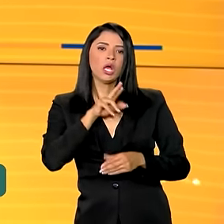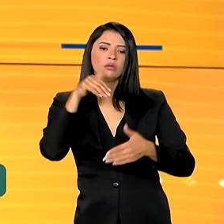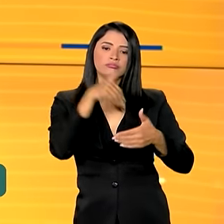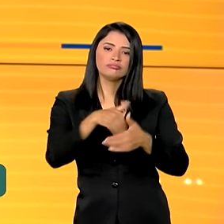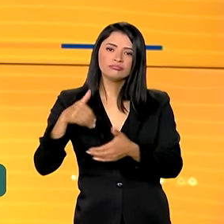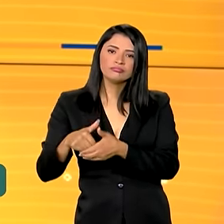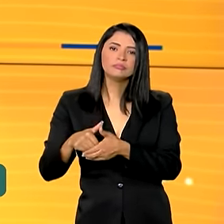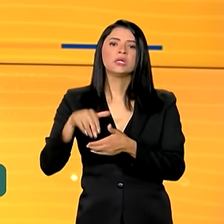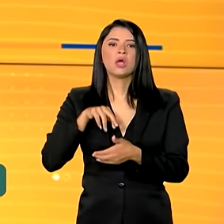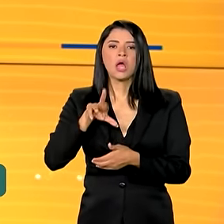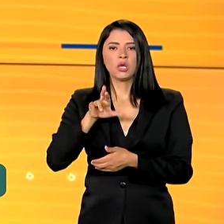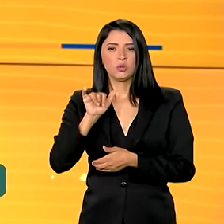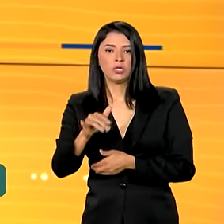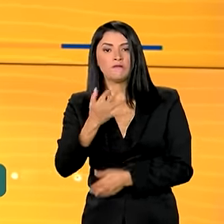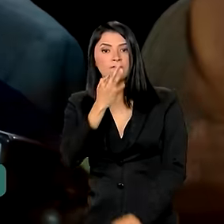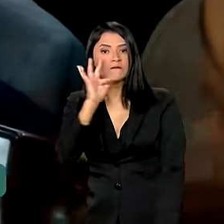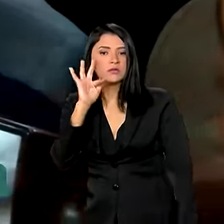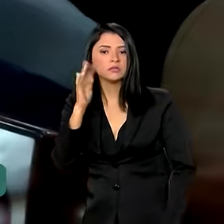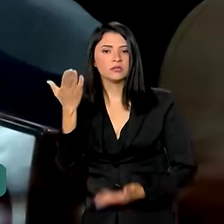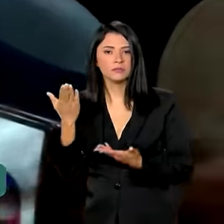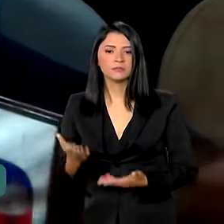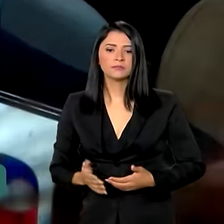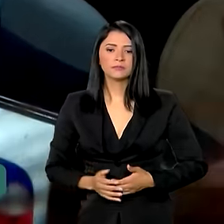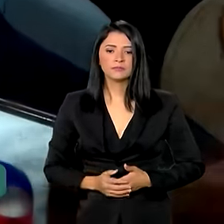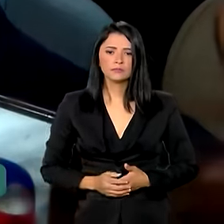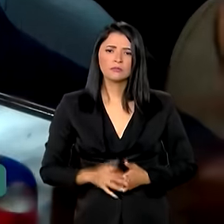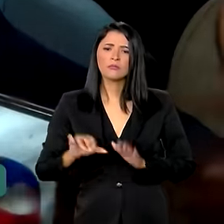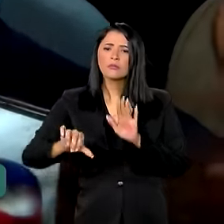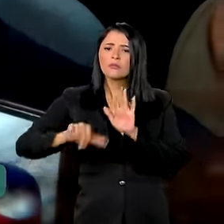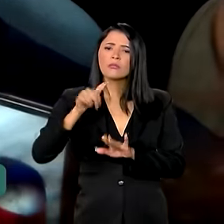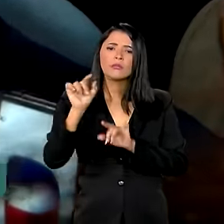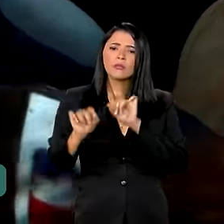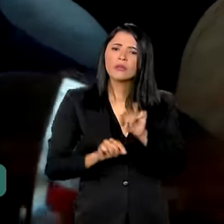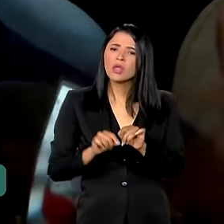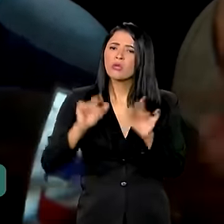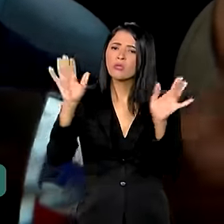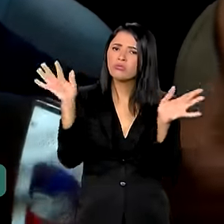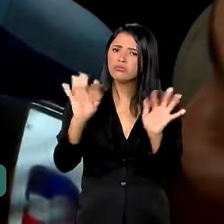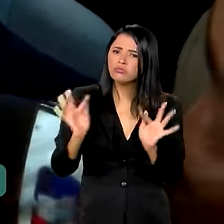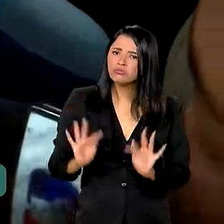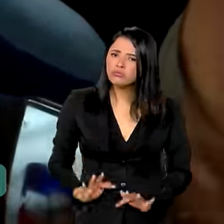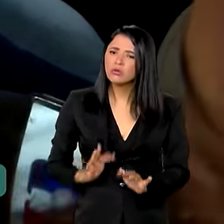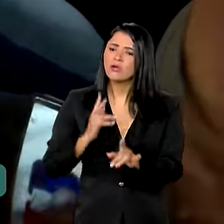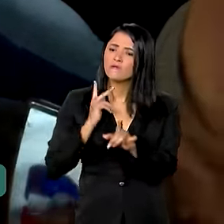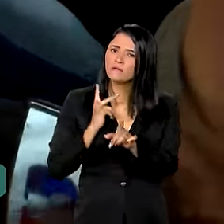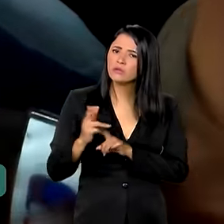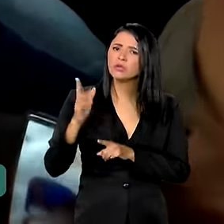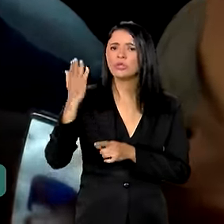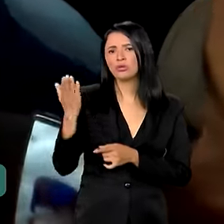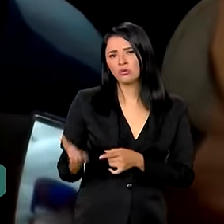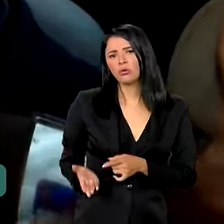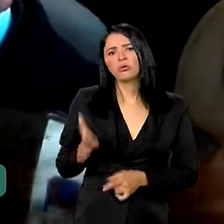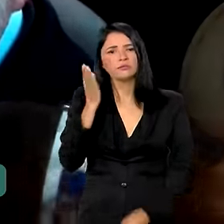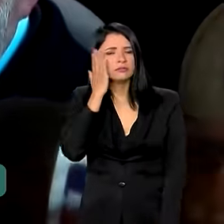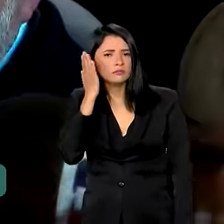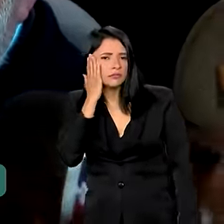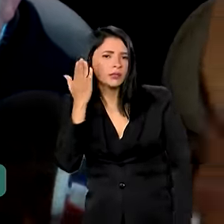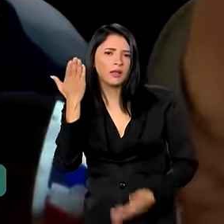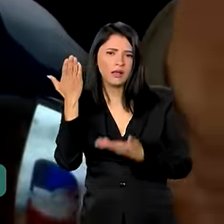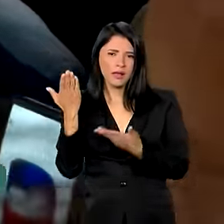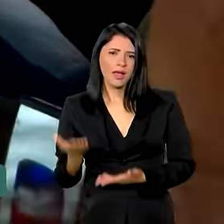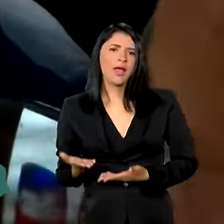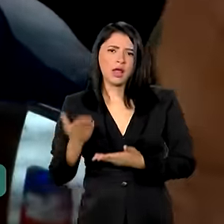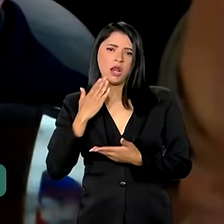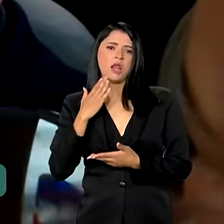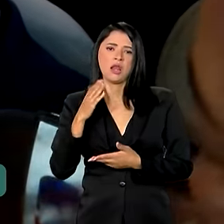Reino Unido e na França. Eu primeiro estou muito feliz com a vitória, sabe, do Labour Party